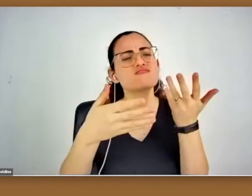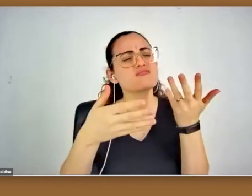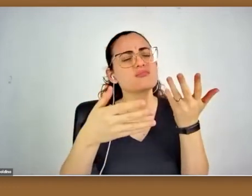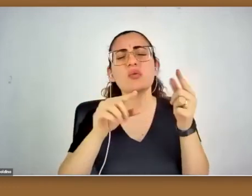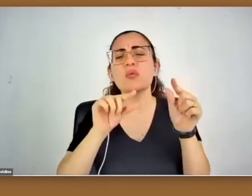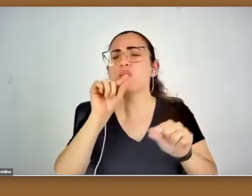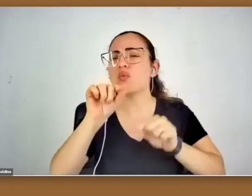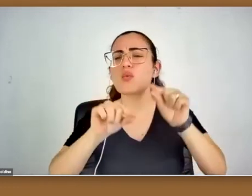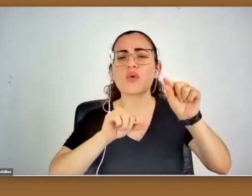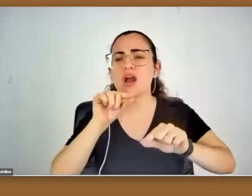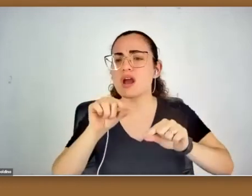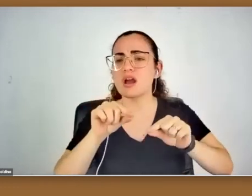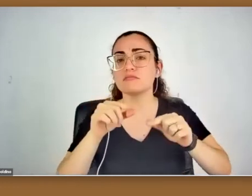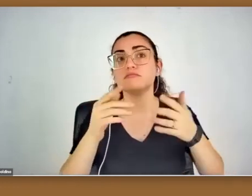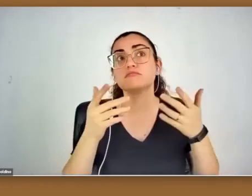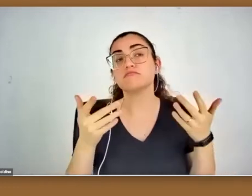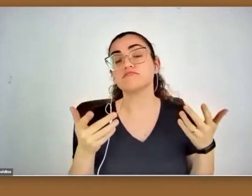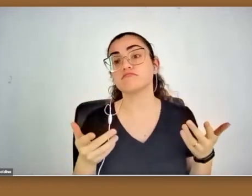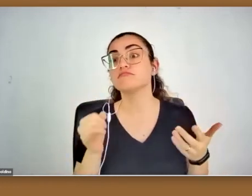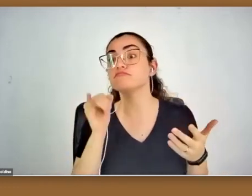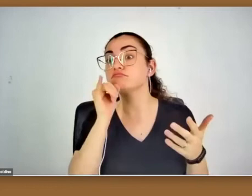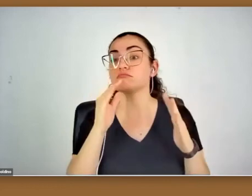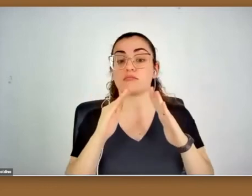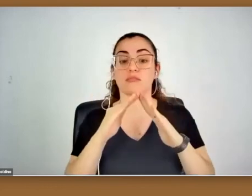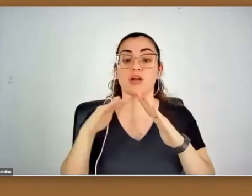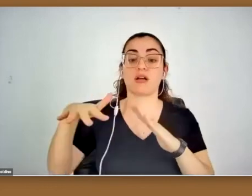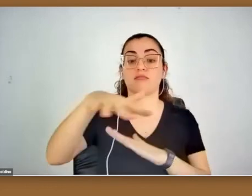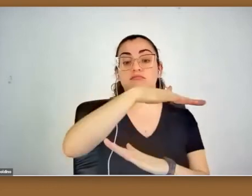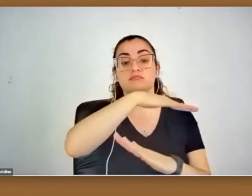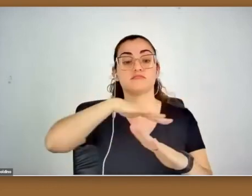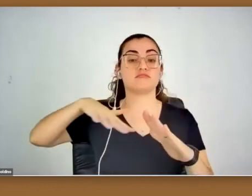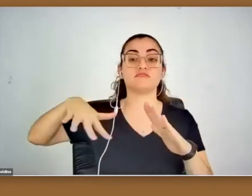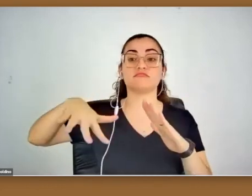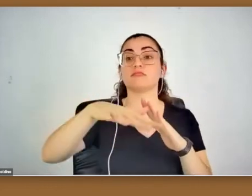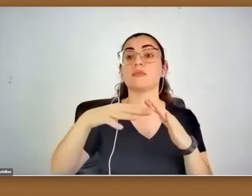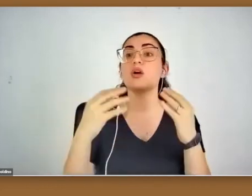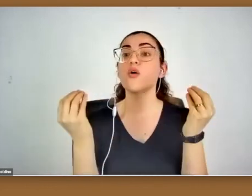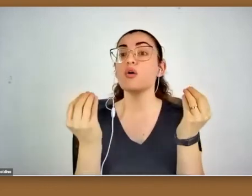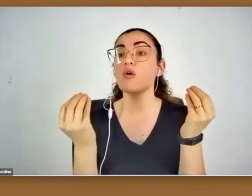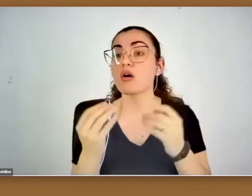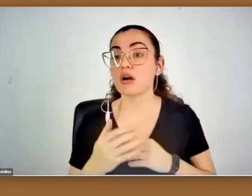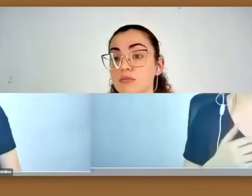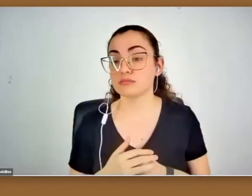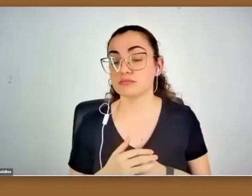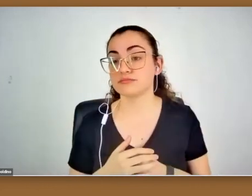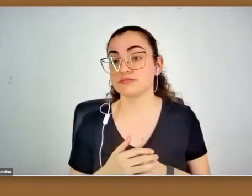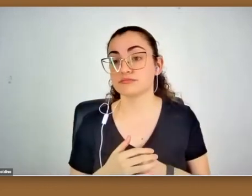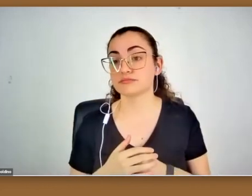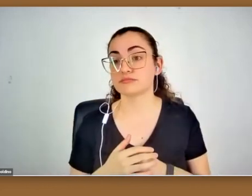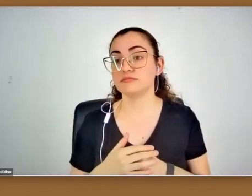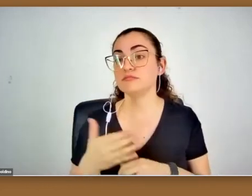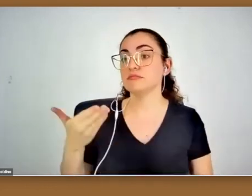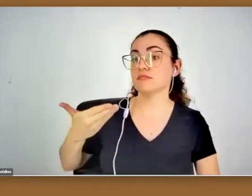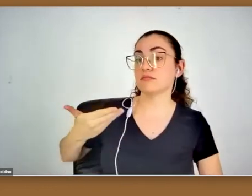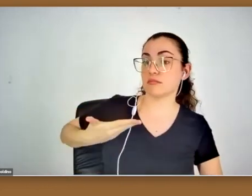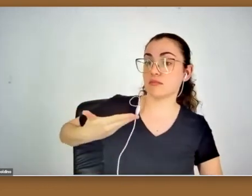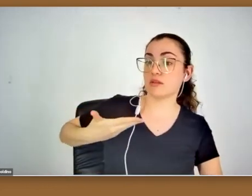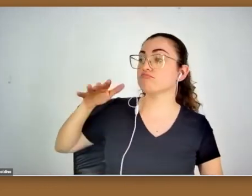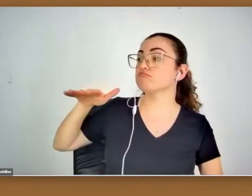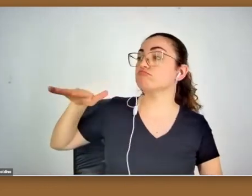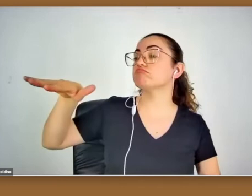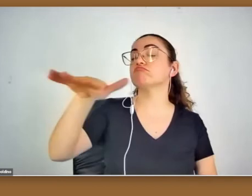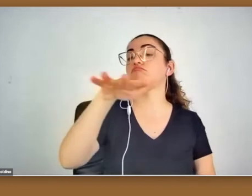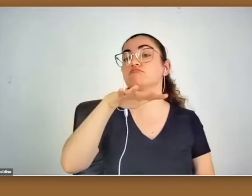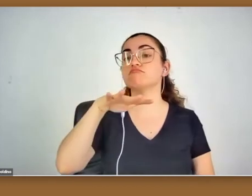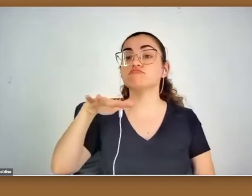gente vive, pela comunidade, pelas nossas redes, né, sociais, não estou falando de internet só não, né,